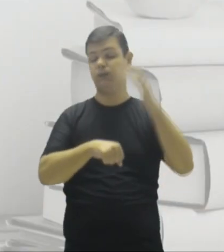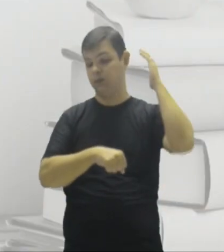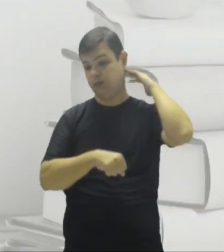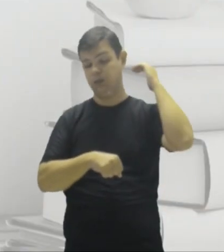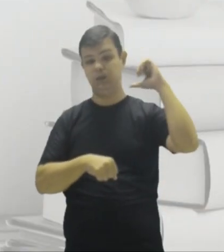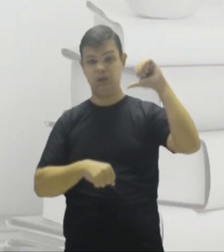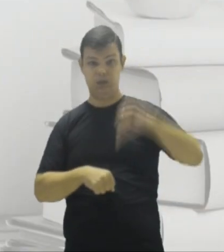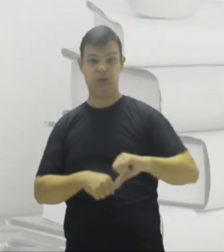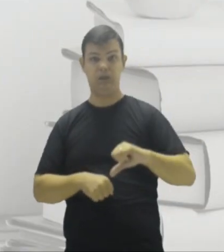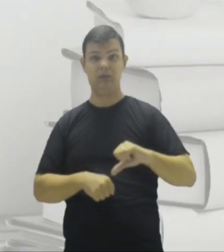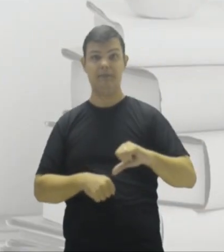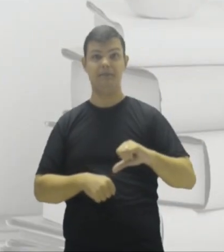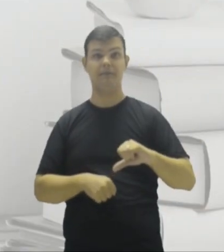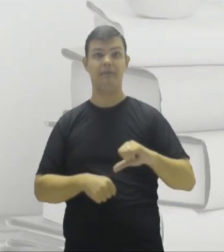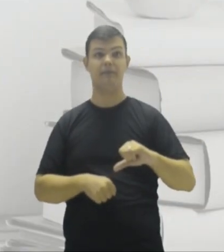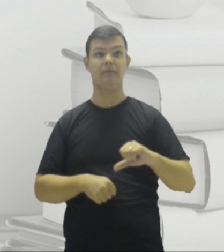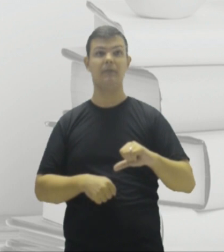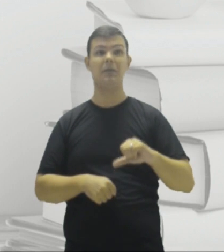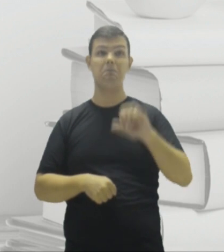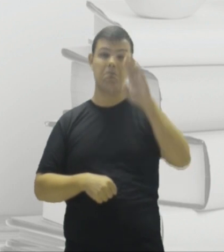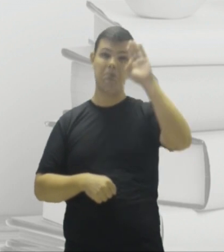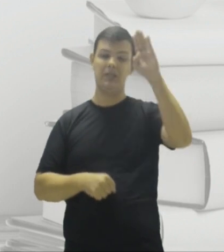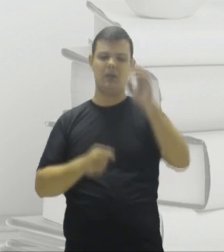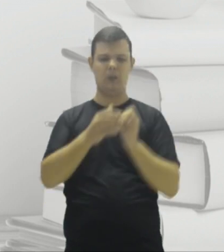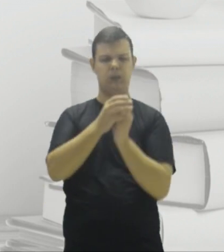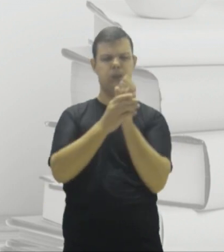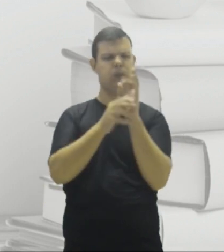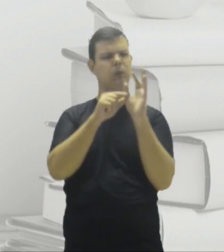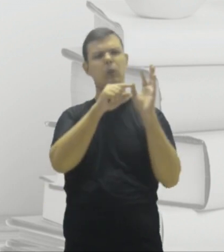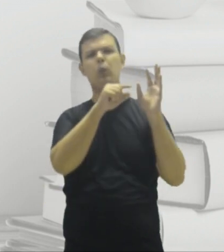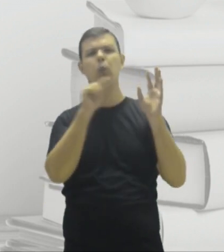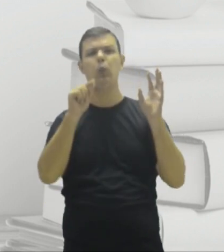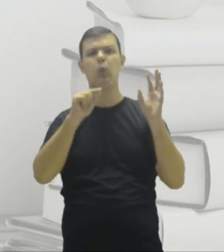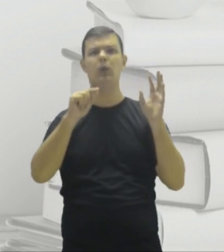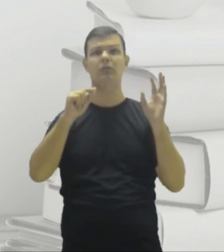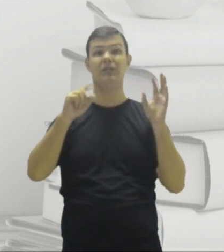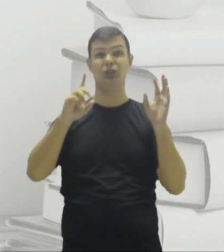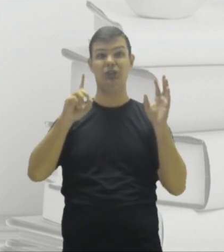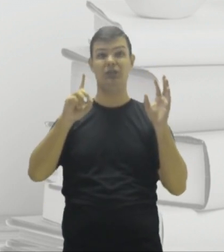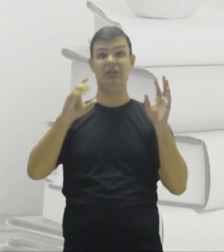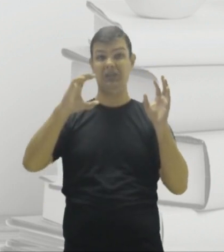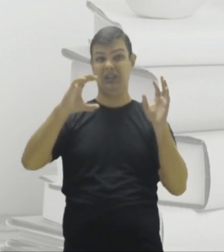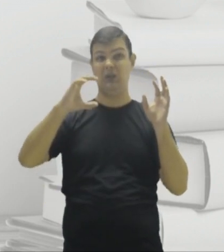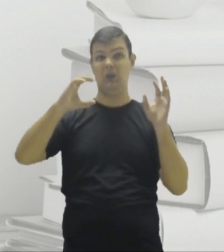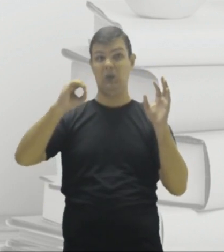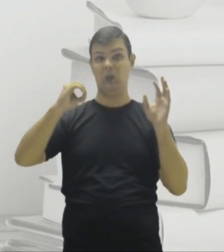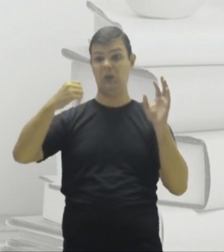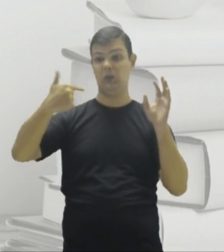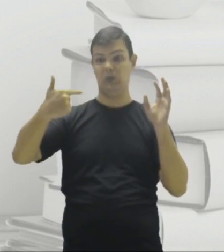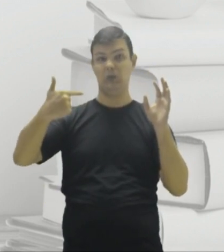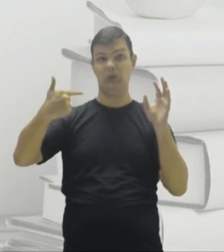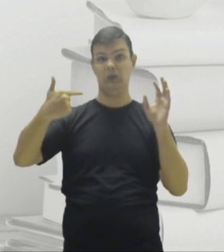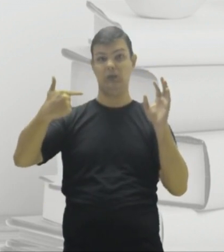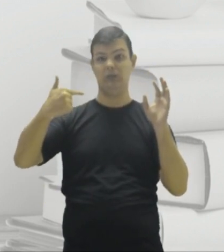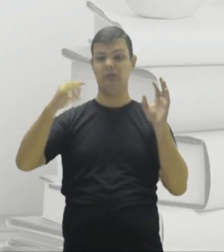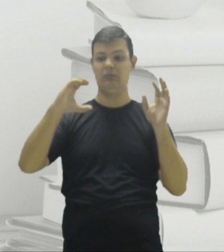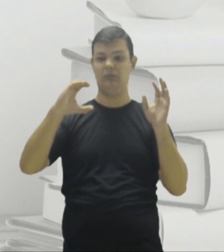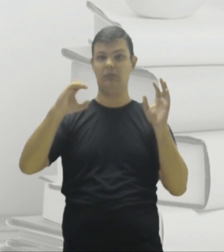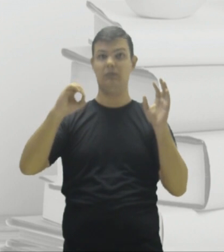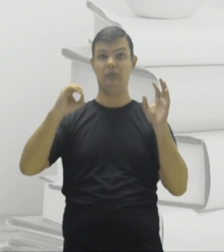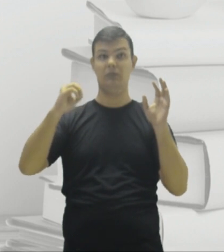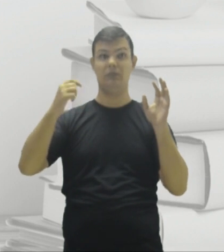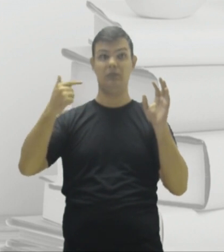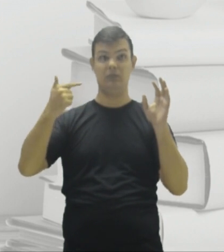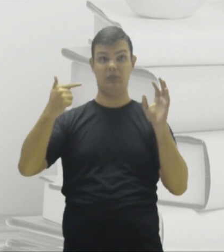lá. Entre os principais gases poluentes do ar está o dióxido de carbono. Olha aí, a sigla na química é